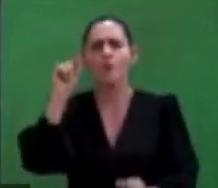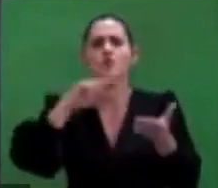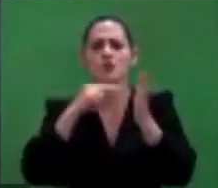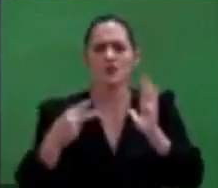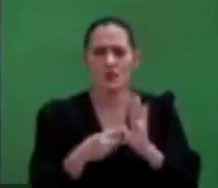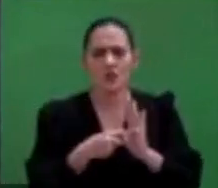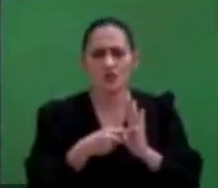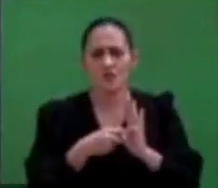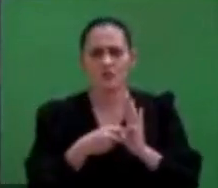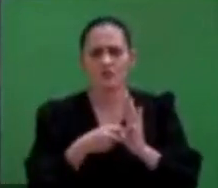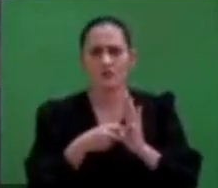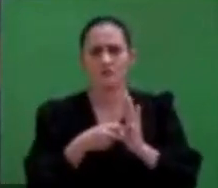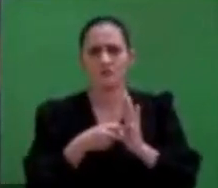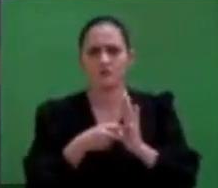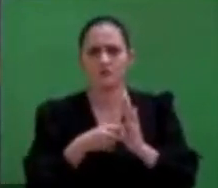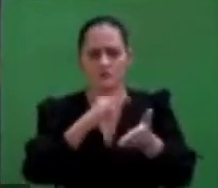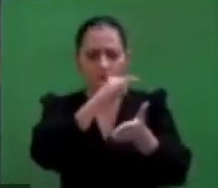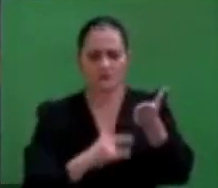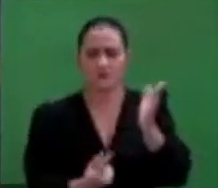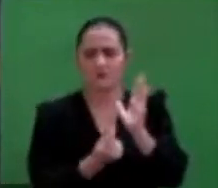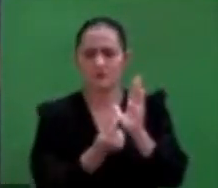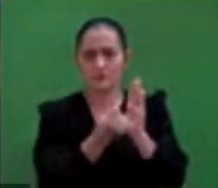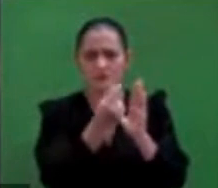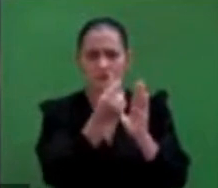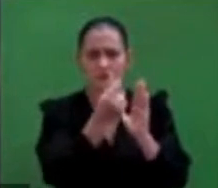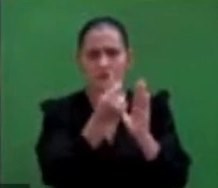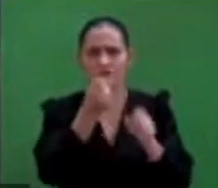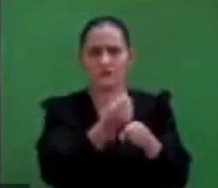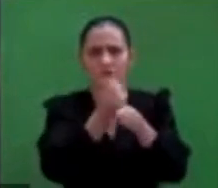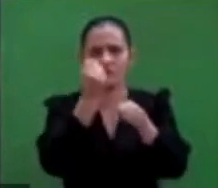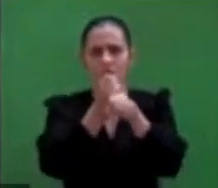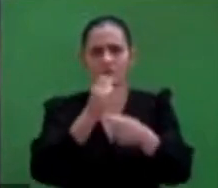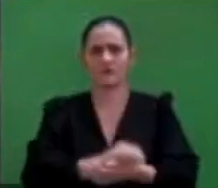significa registro de preço para obra?